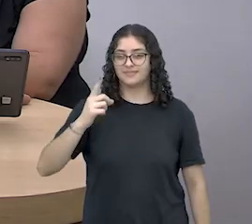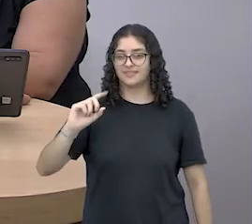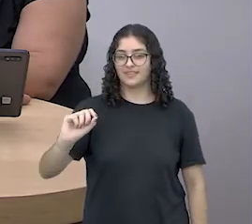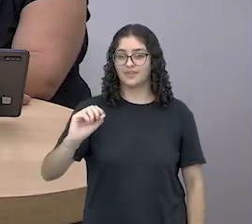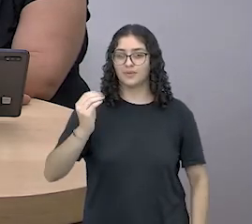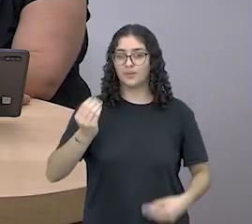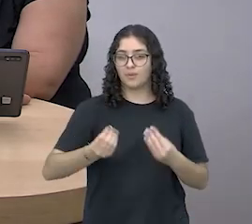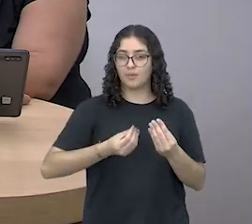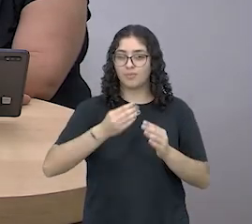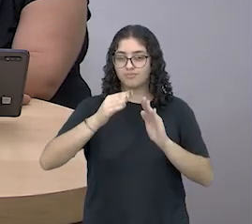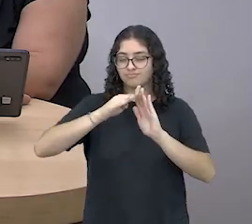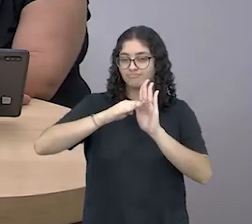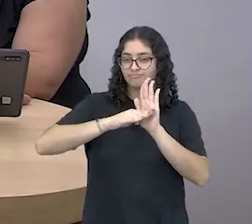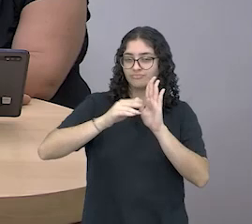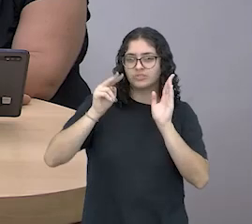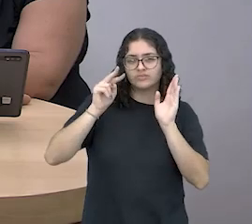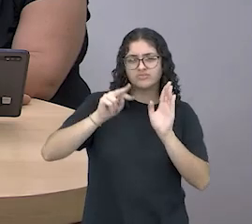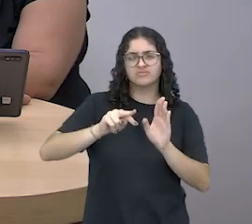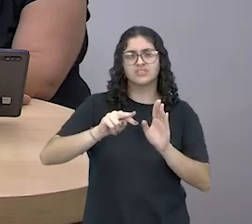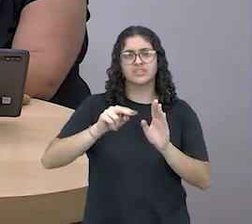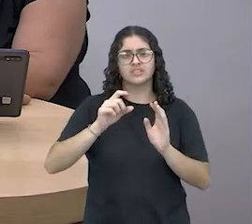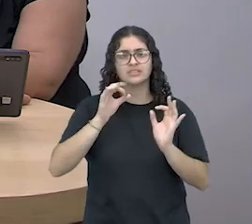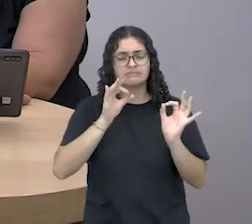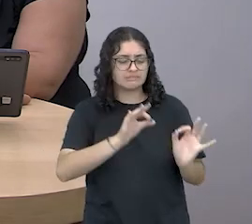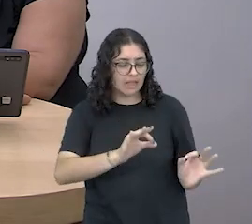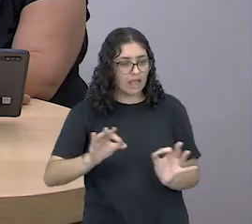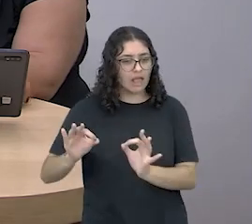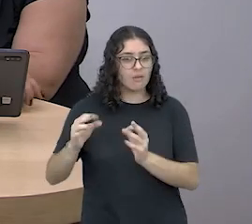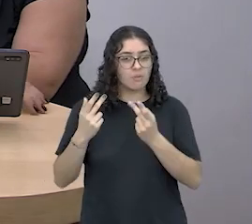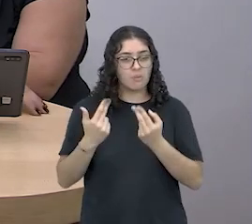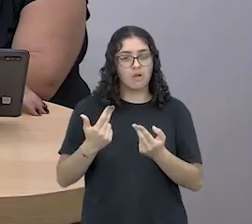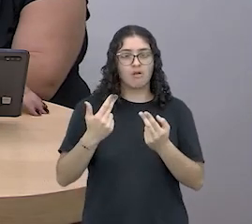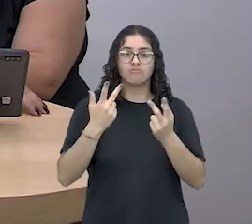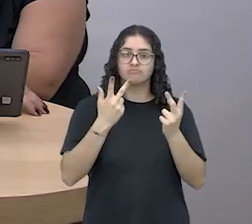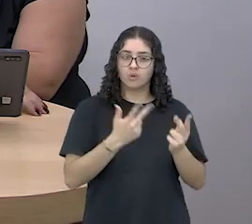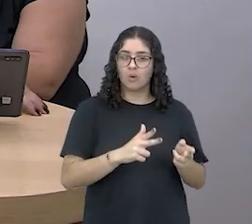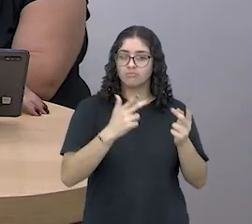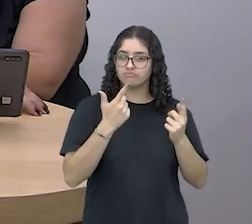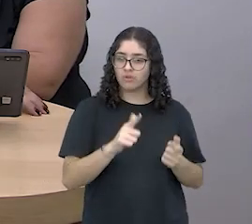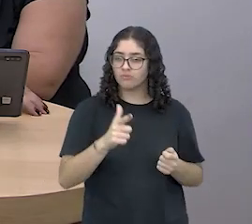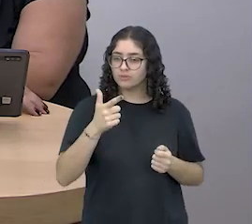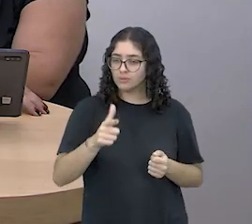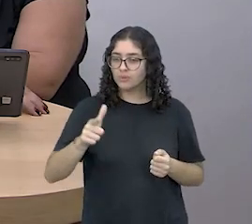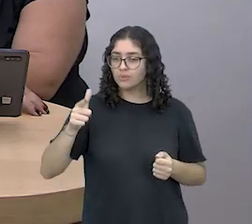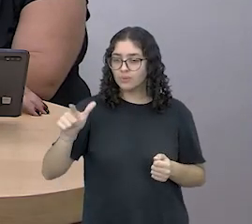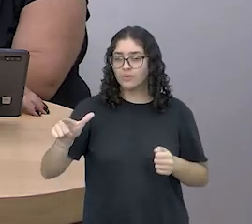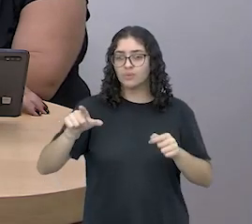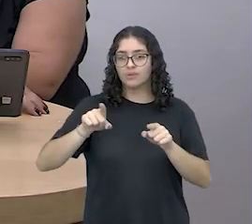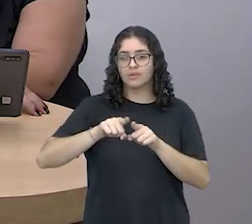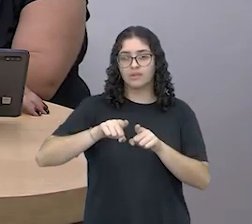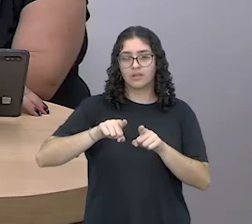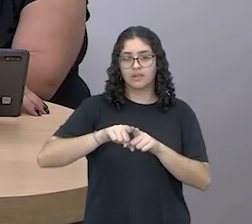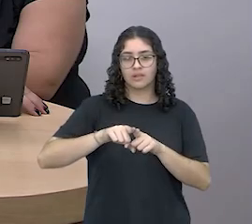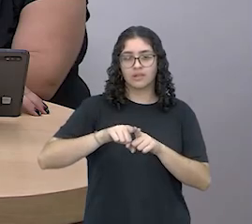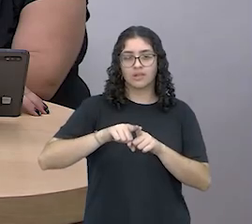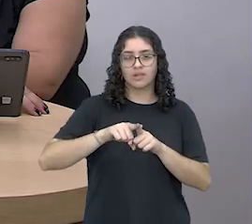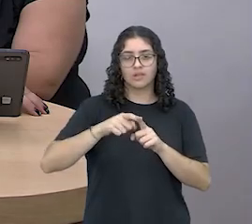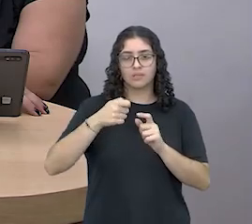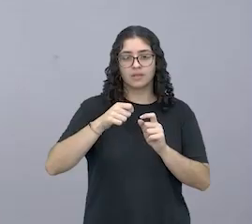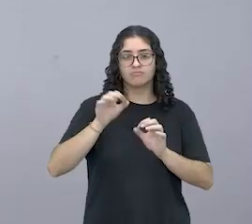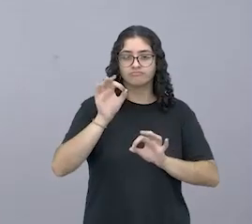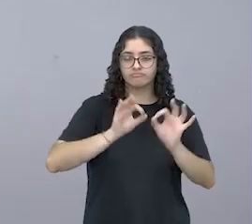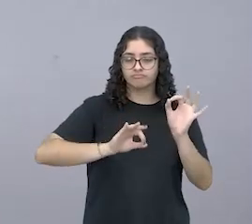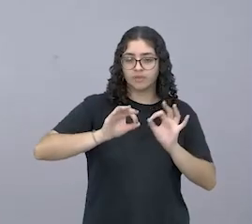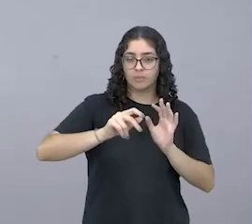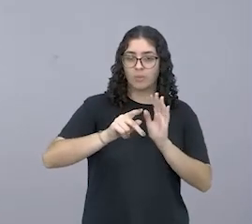Descrever um padrão ou regularidade de sequências repetitivas e de sequências recursivas